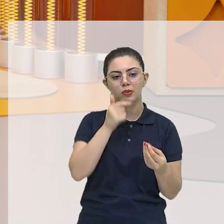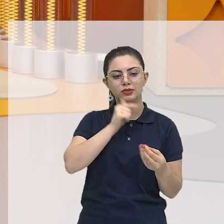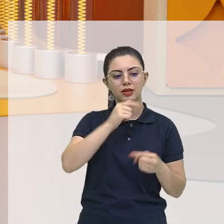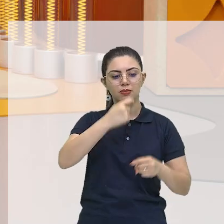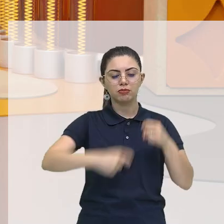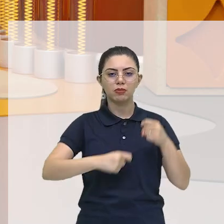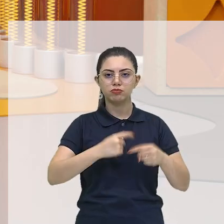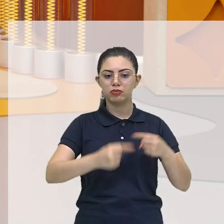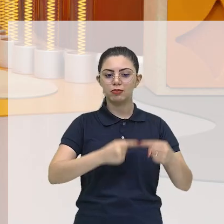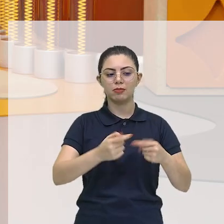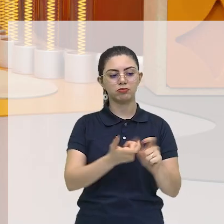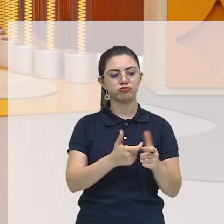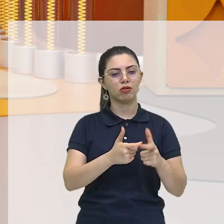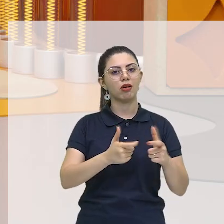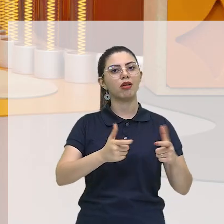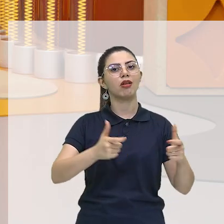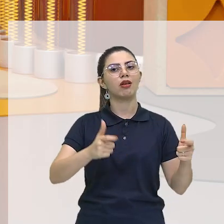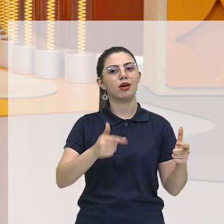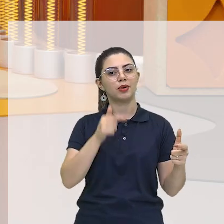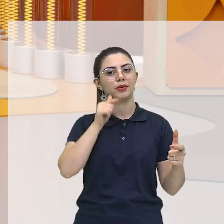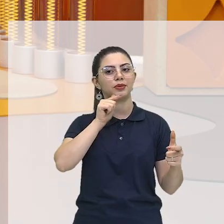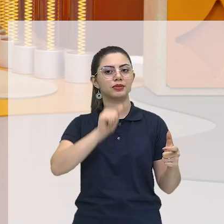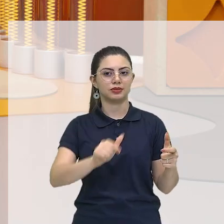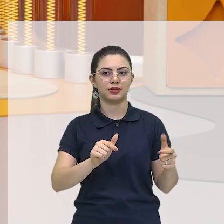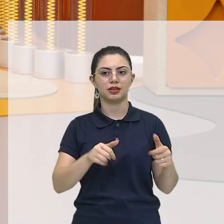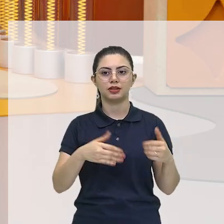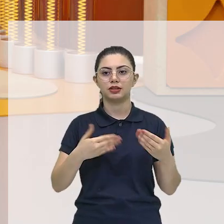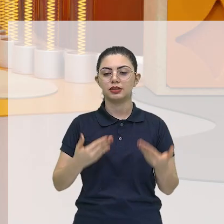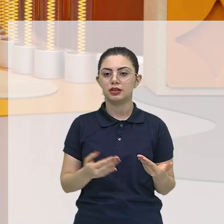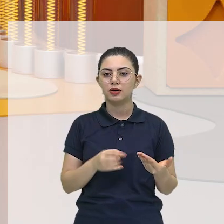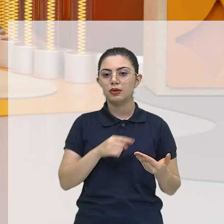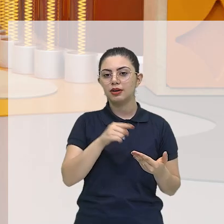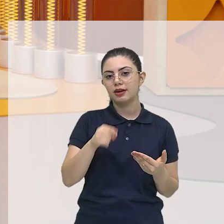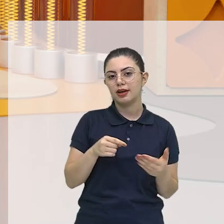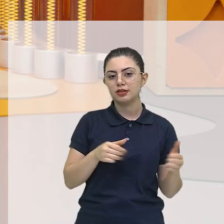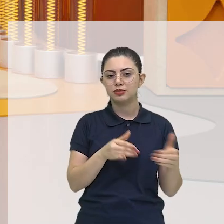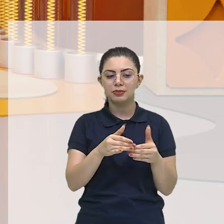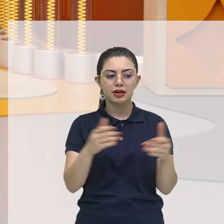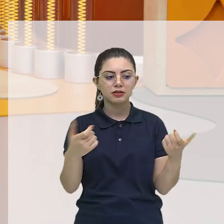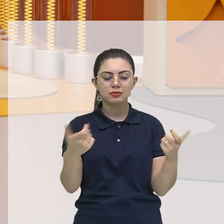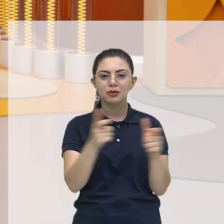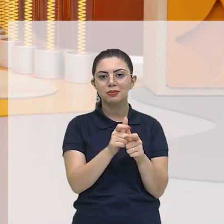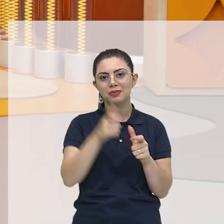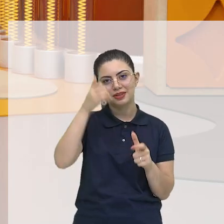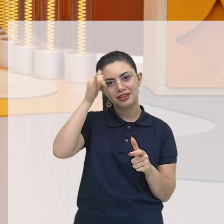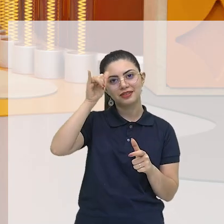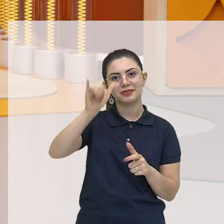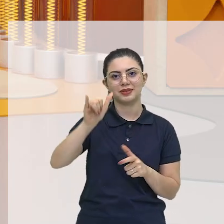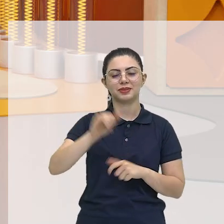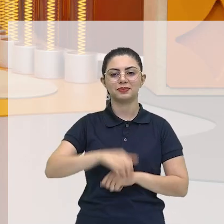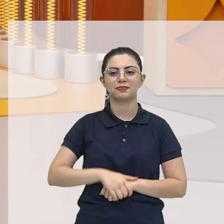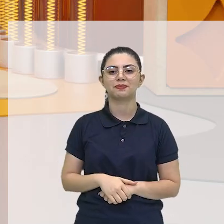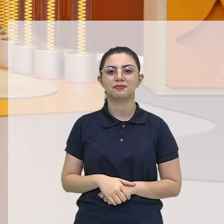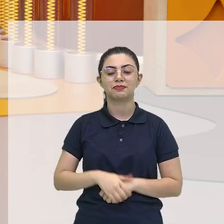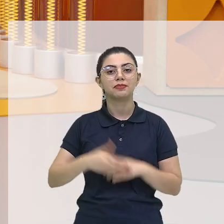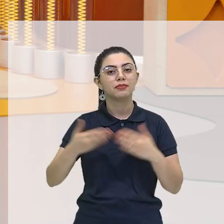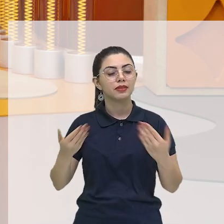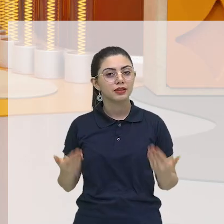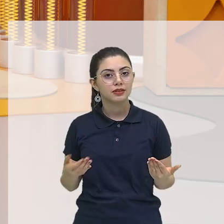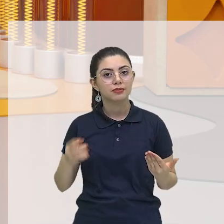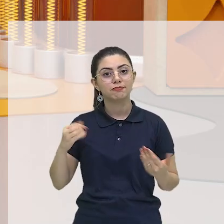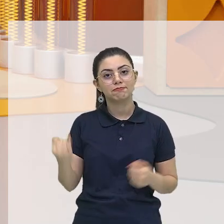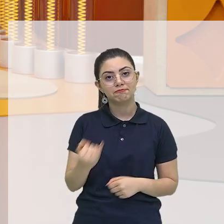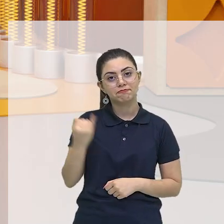reproduzir e gerar novos indivíduos, né? E assim evita que essas espécies elas desapareçam ali futuramente. Então, por isso